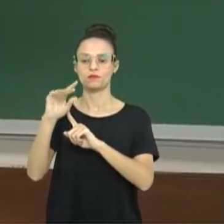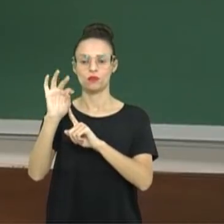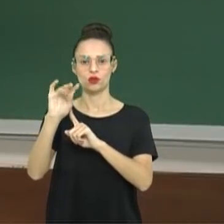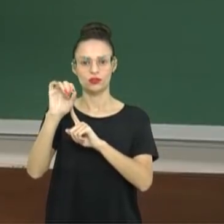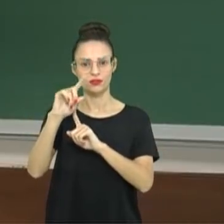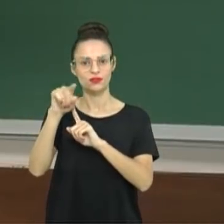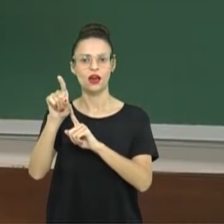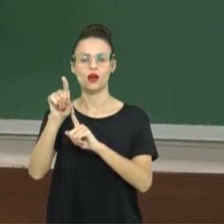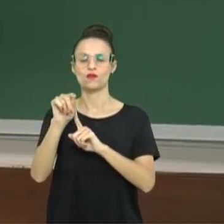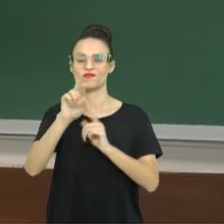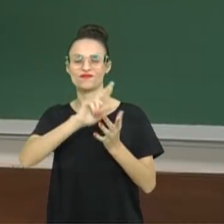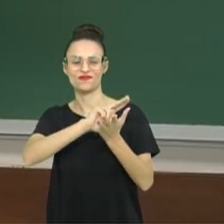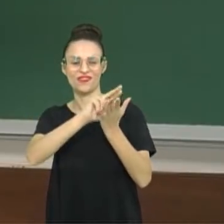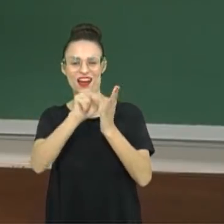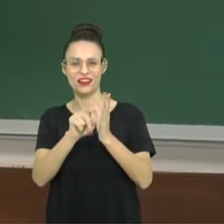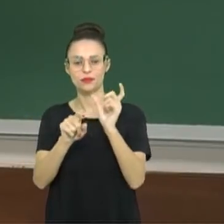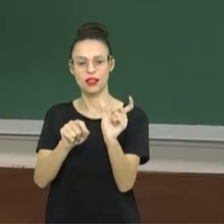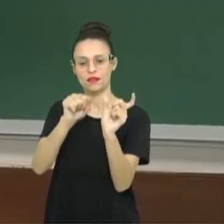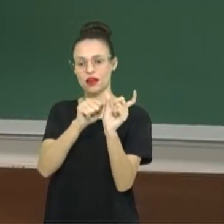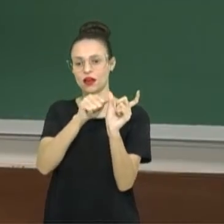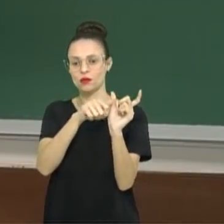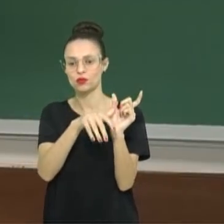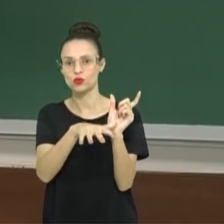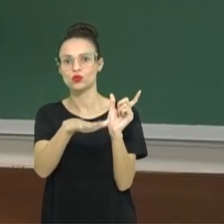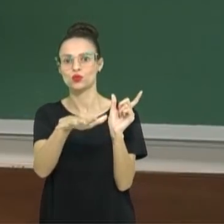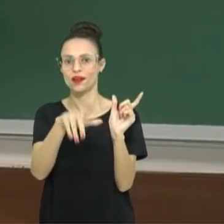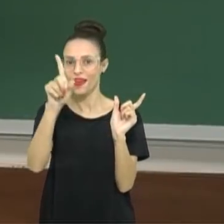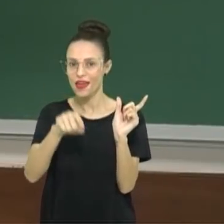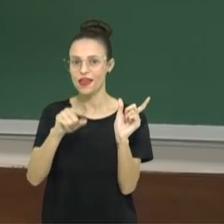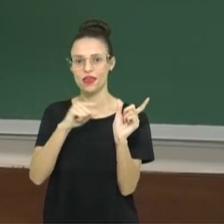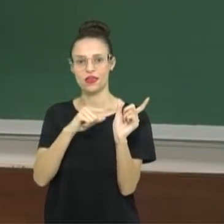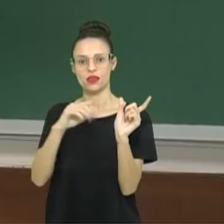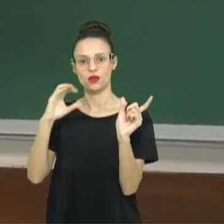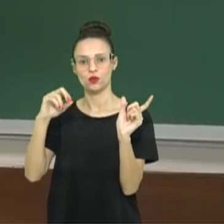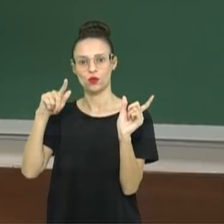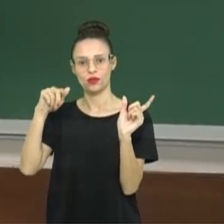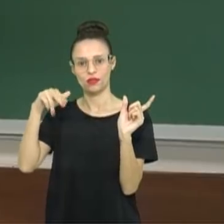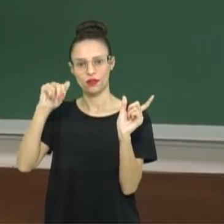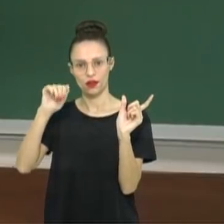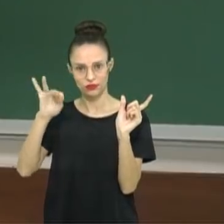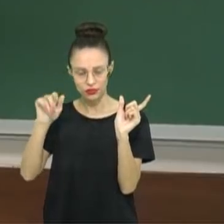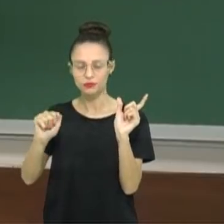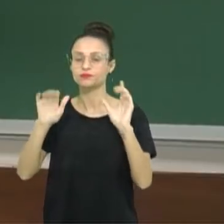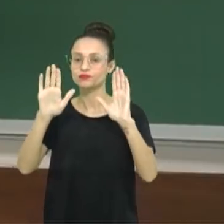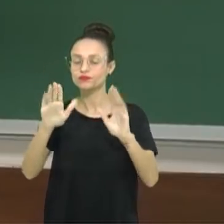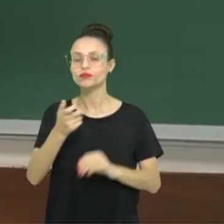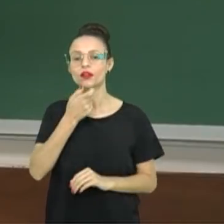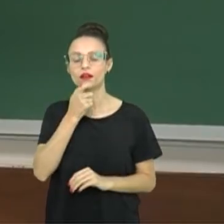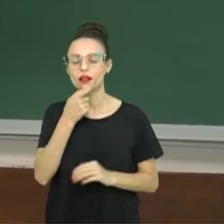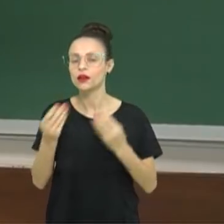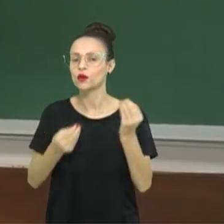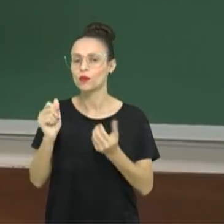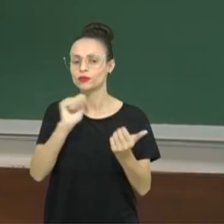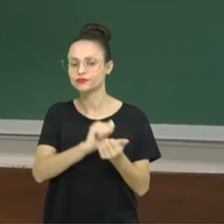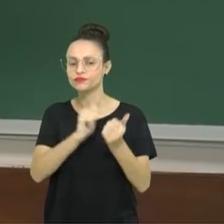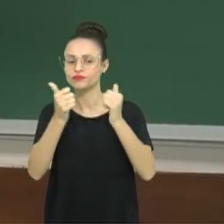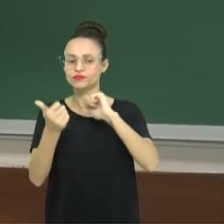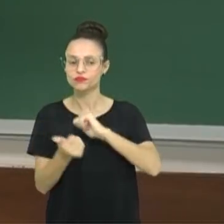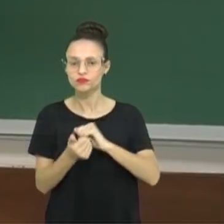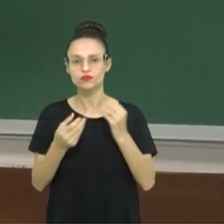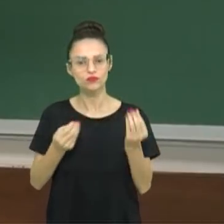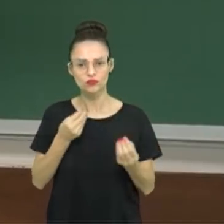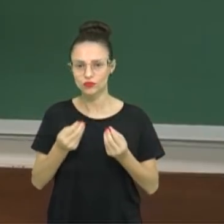portão, porteira, portinha, portinhola. Isso daí, isso é cognato. Em inglês, como é que vai transformar isso